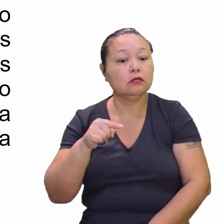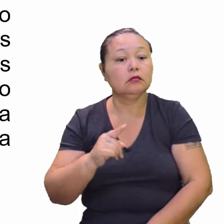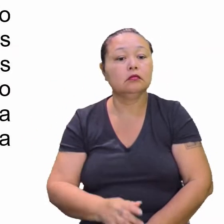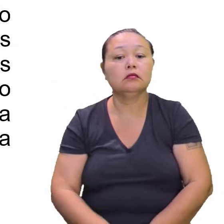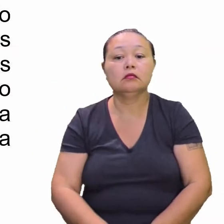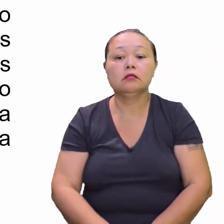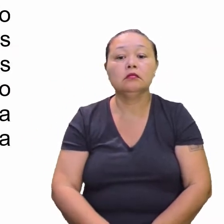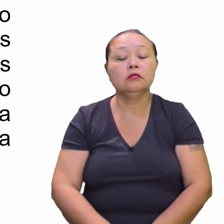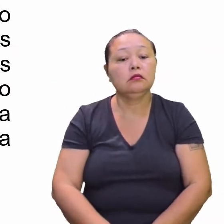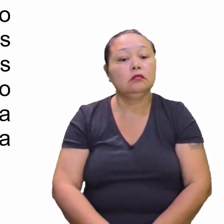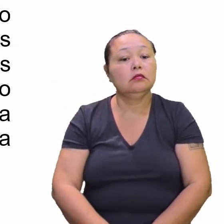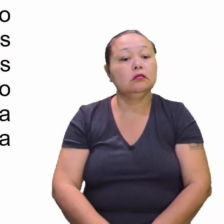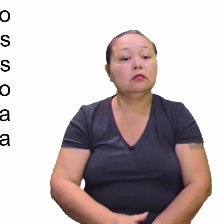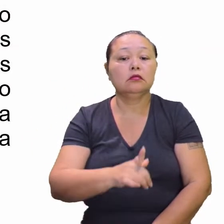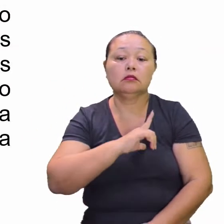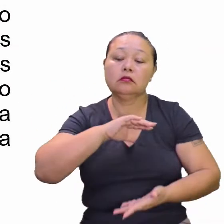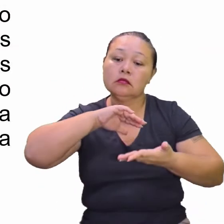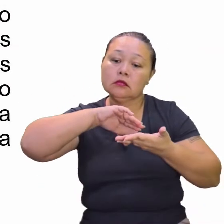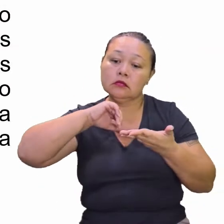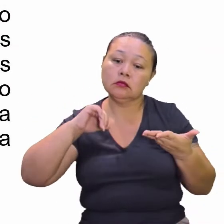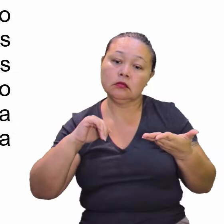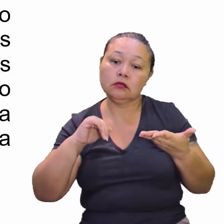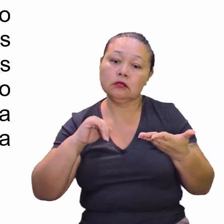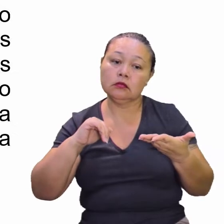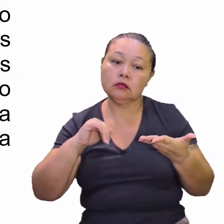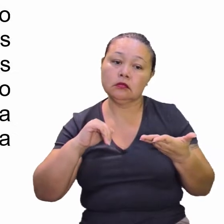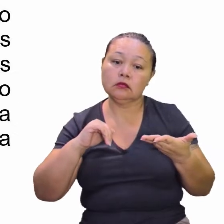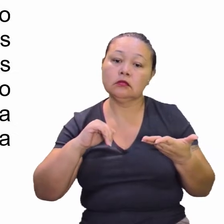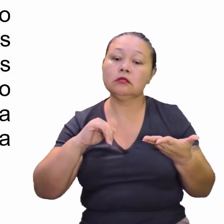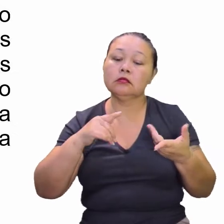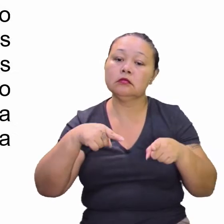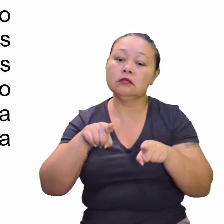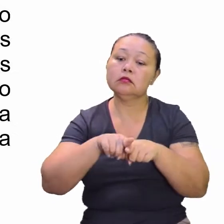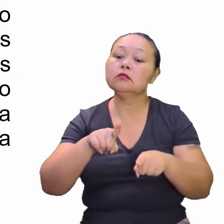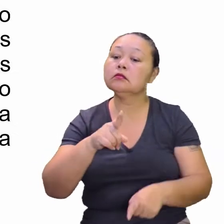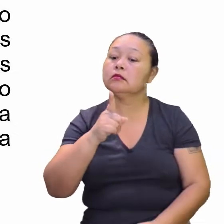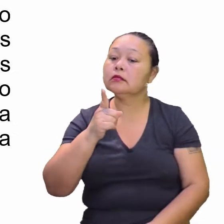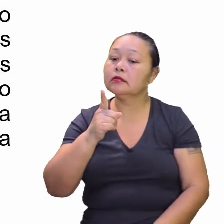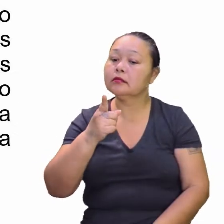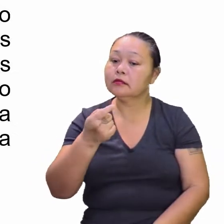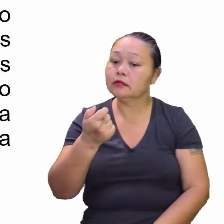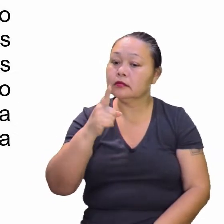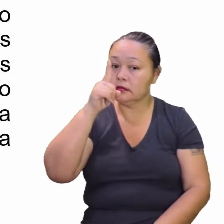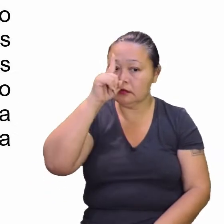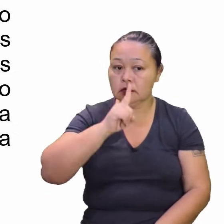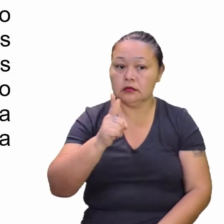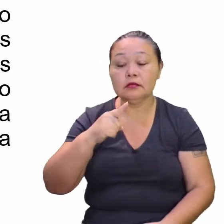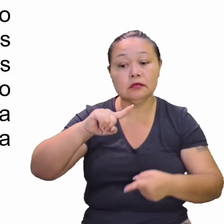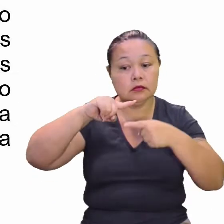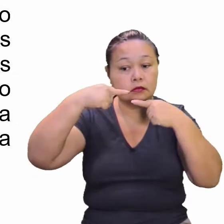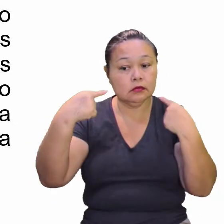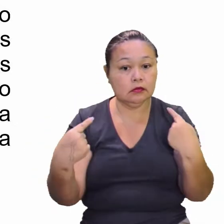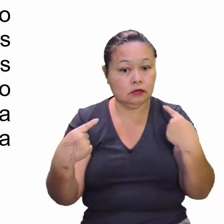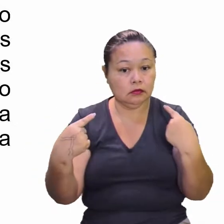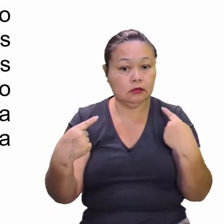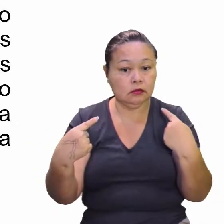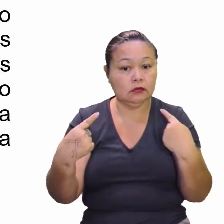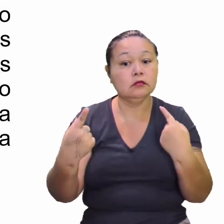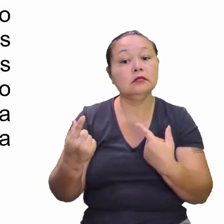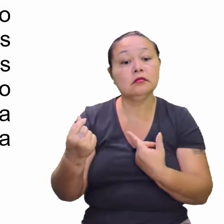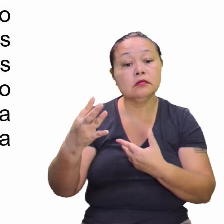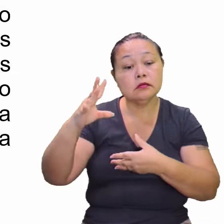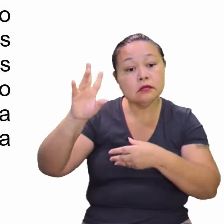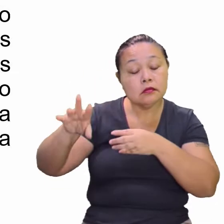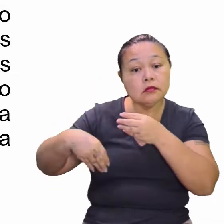mesmo. Então se exclui dessa lista não só a soja, mas o milho e a cana-de-açúcar. E esse